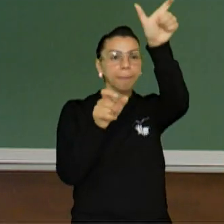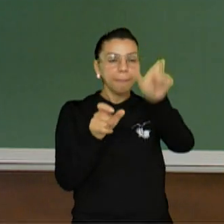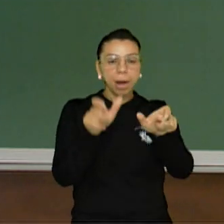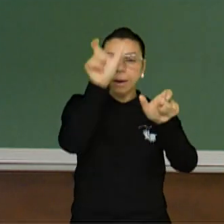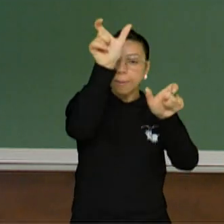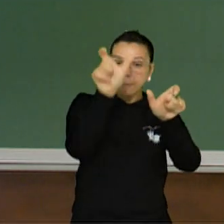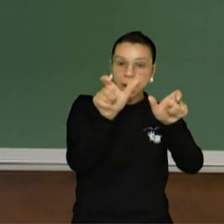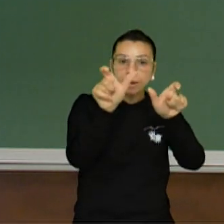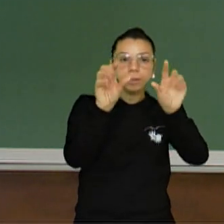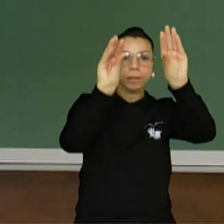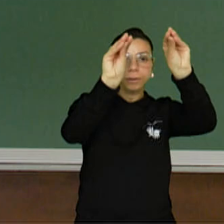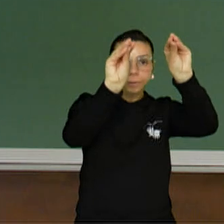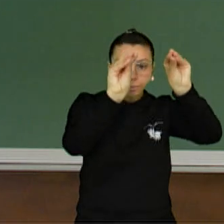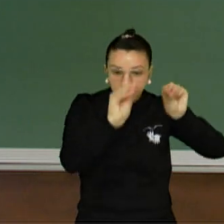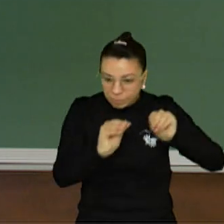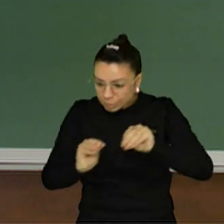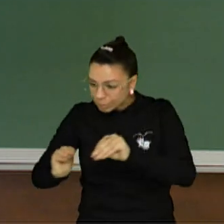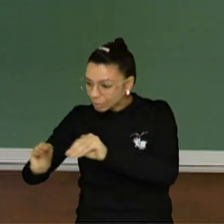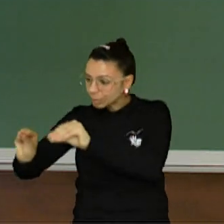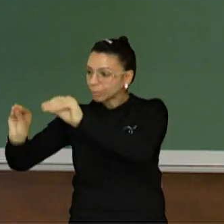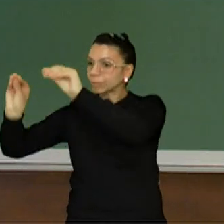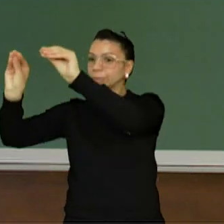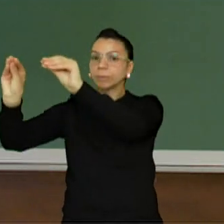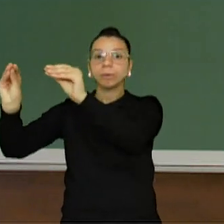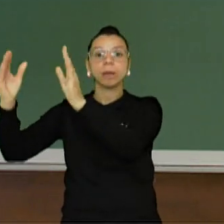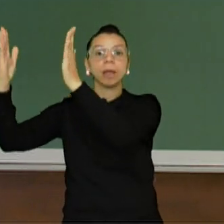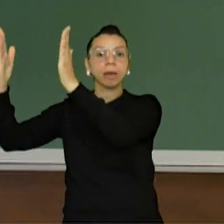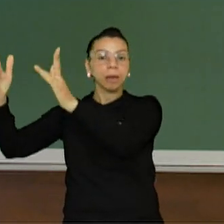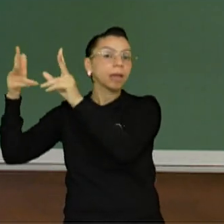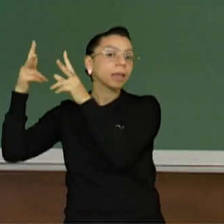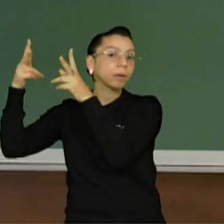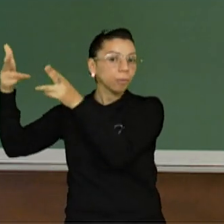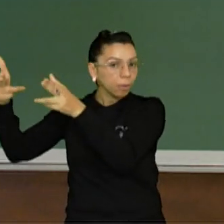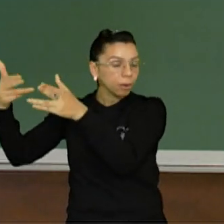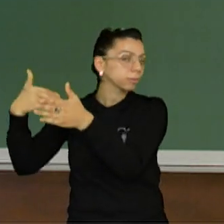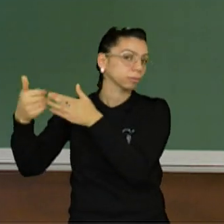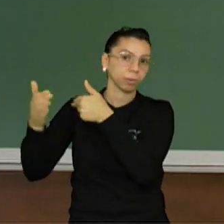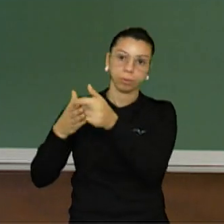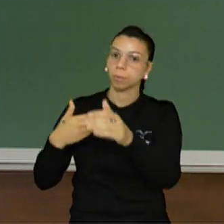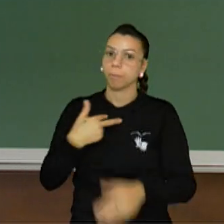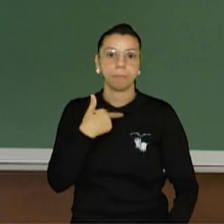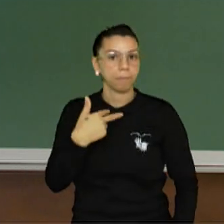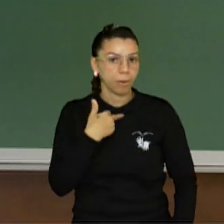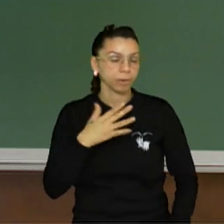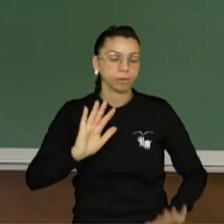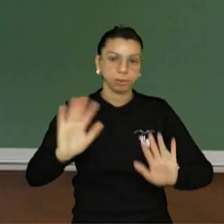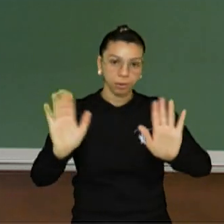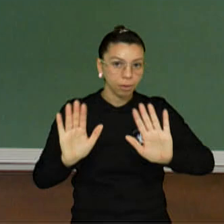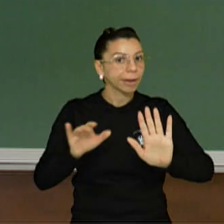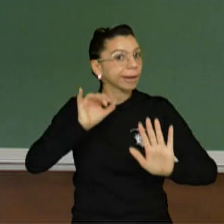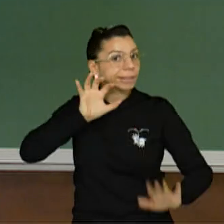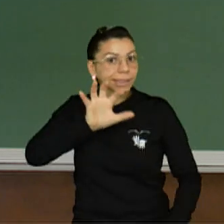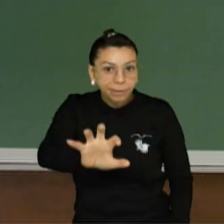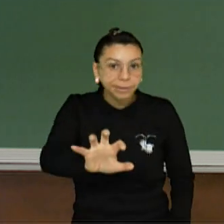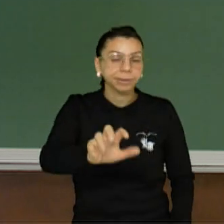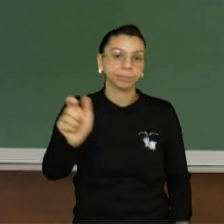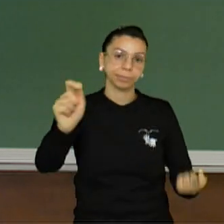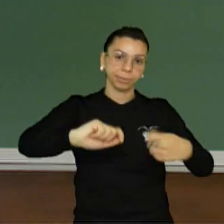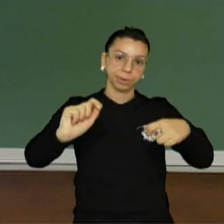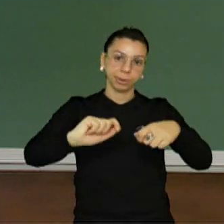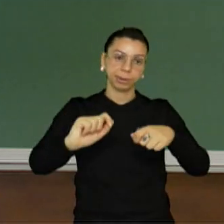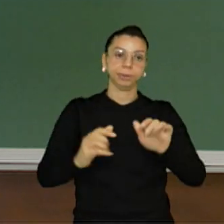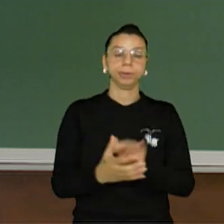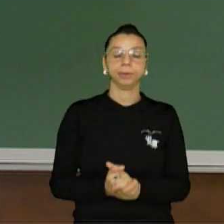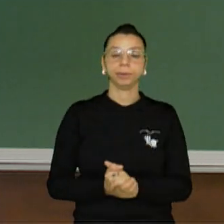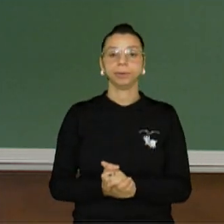ó, né? Do lado as duas colunas, é uma regrinha, não dá para fazer de qualquer jeito. Tem outro jeito, pro? É desse jeito.